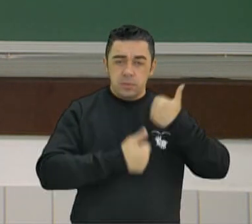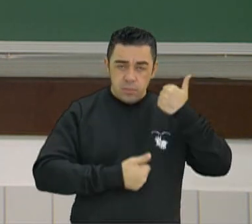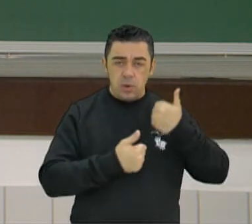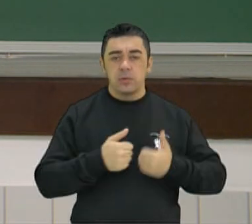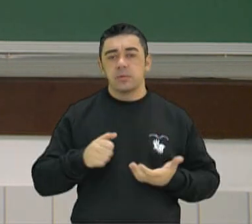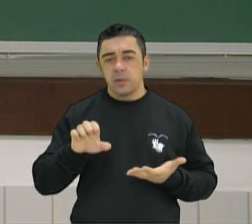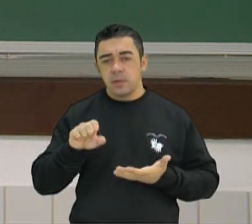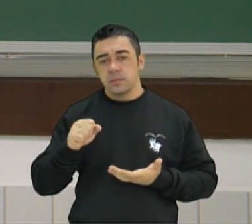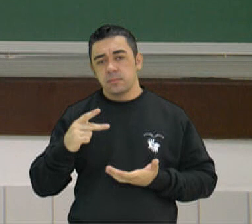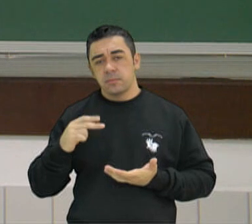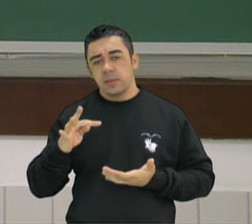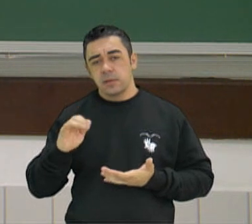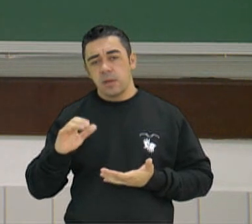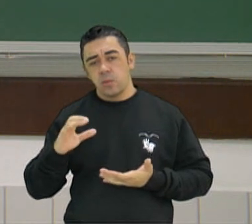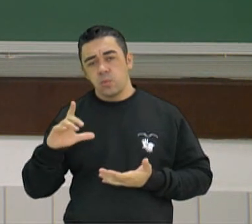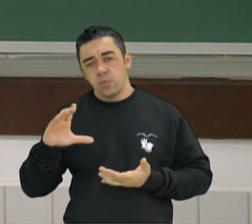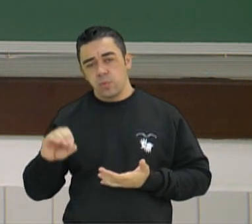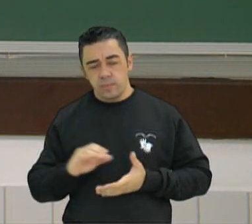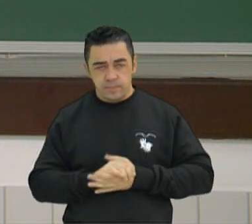próximas aulas.